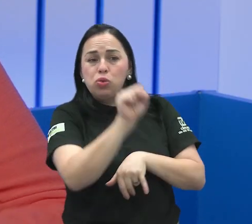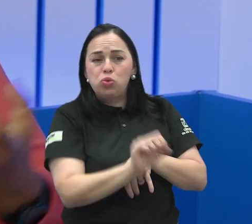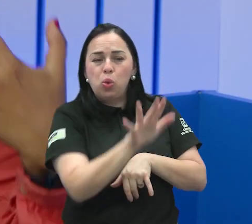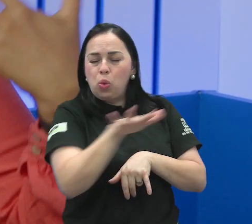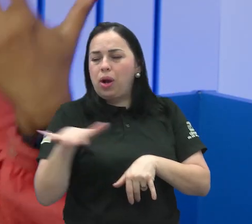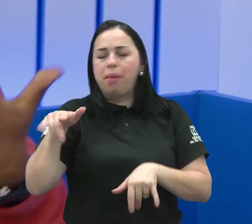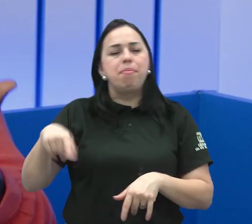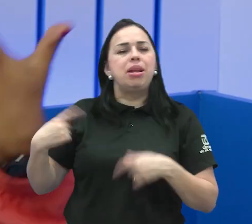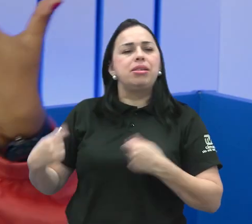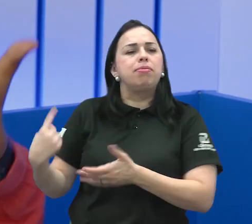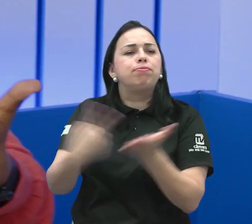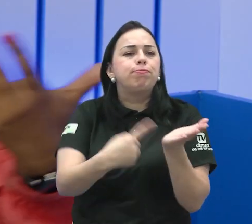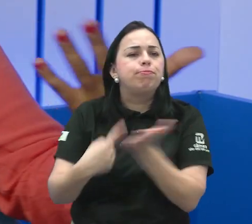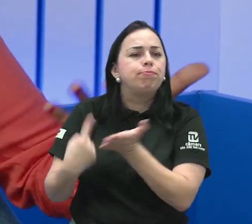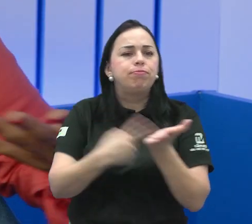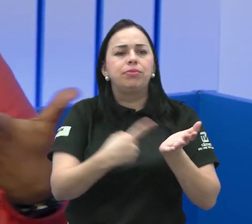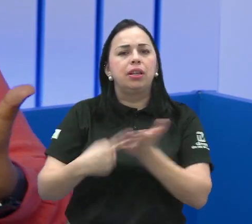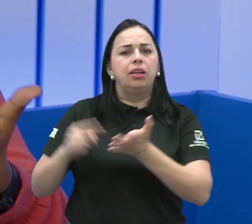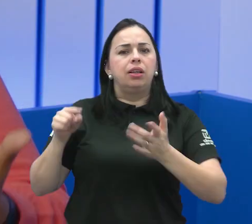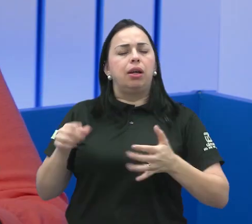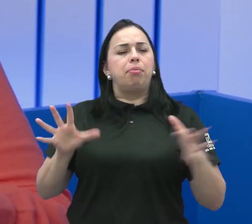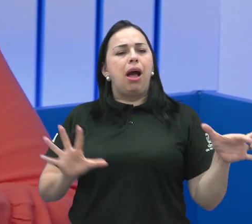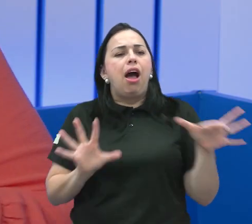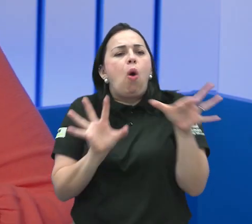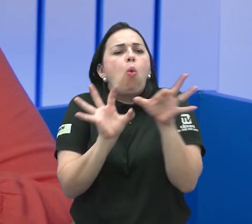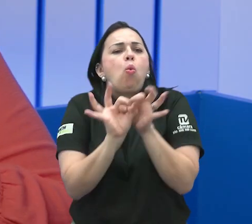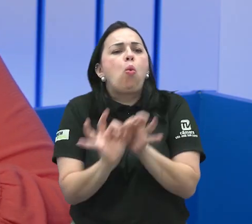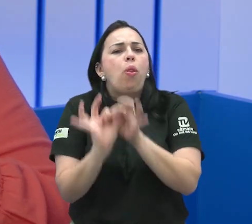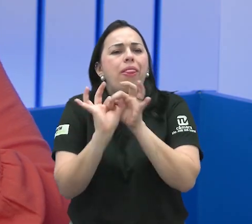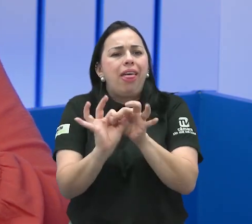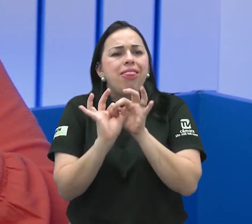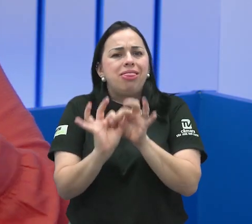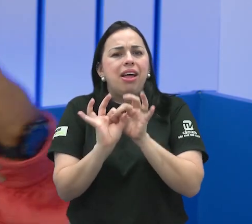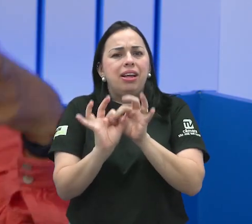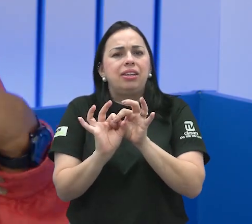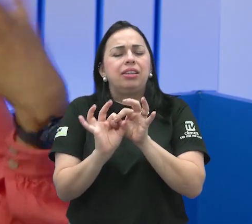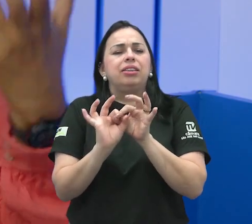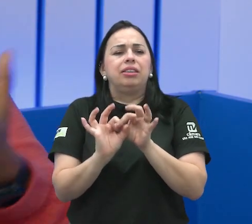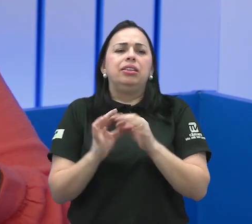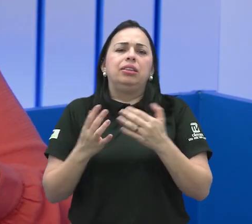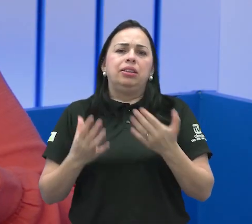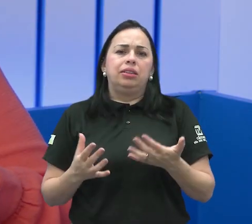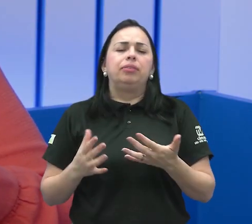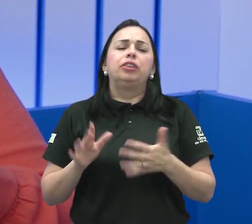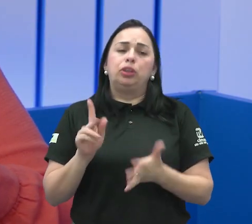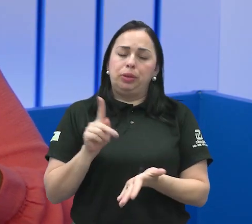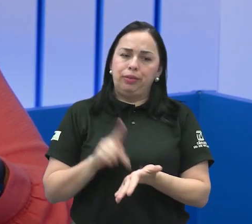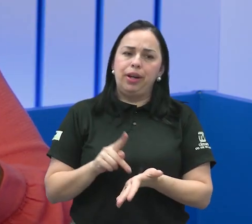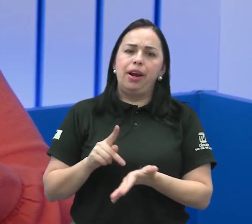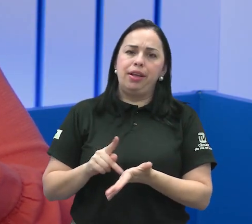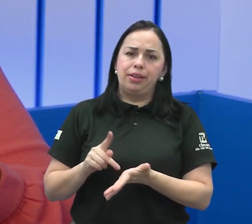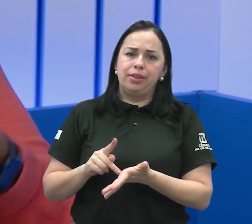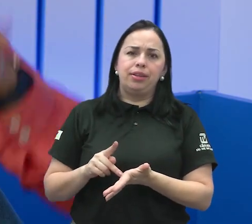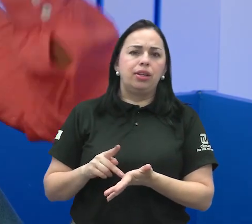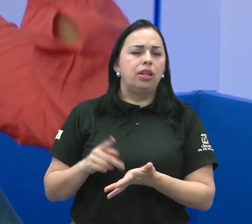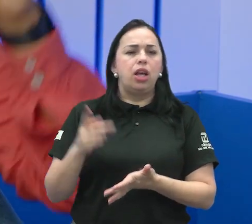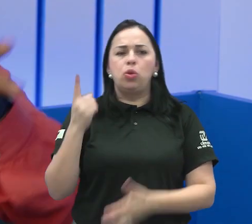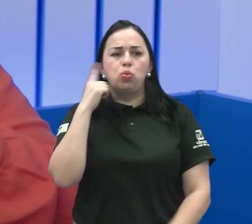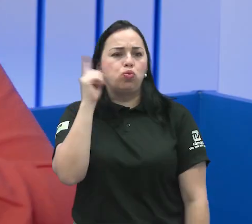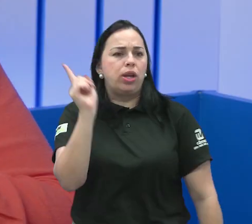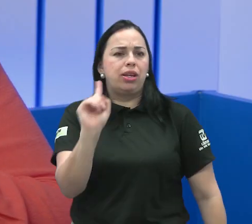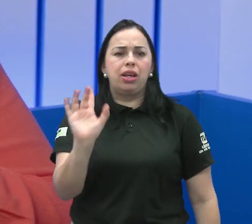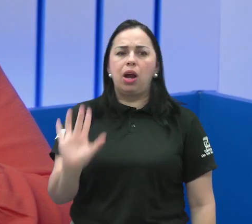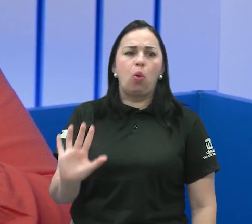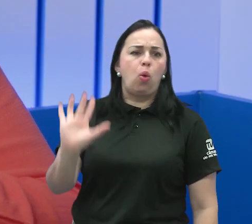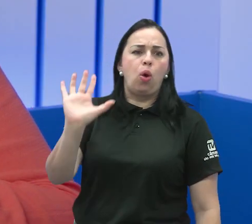E para que eles promovam, né, uma melhor integração entre os nossos vizinhos, porque, de fato, a gente pouco